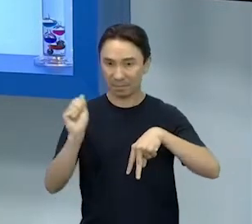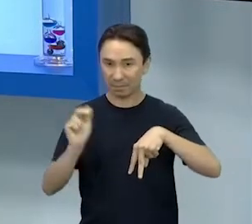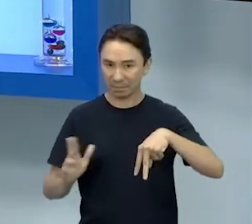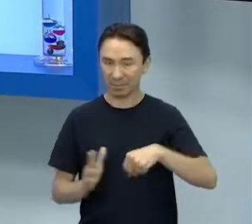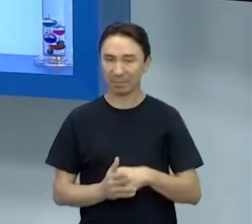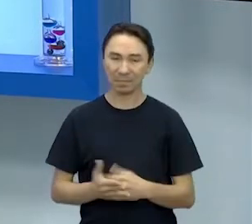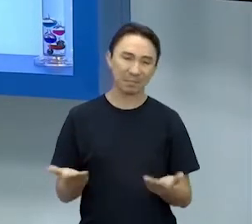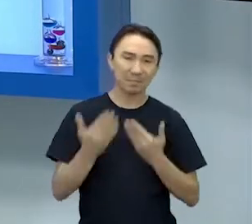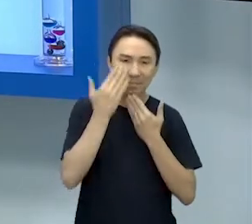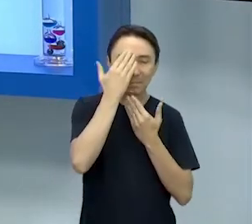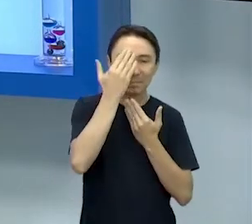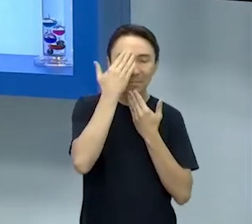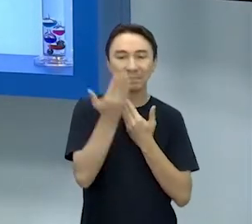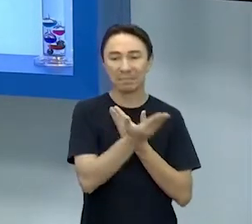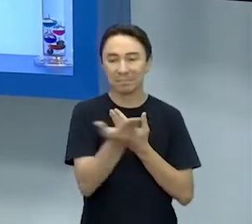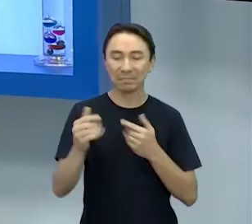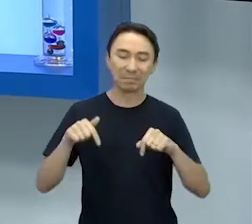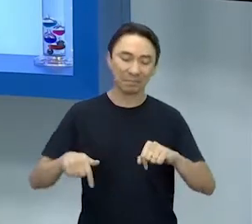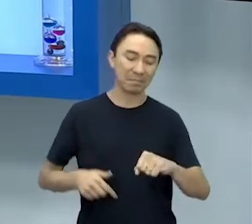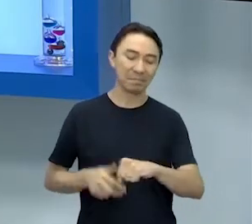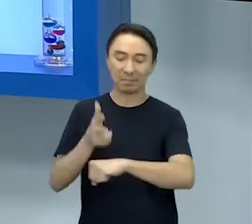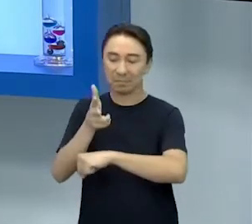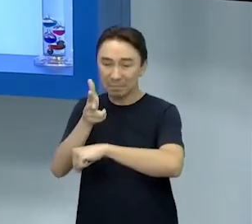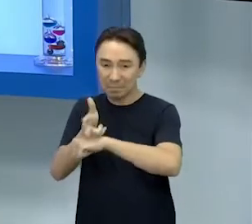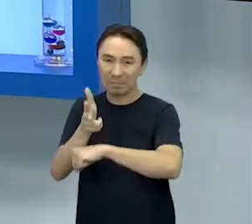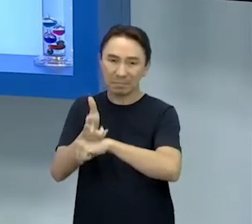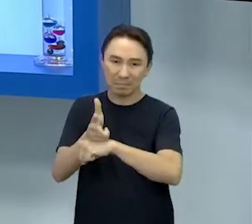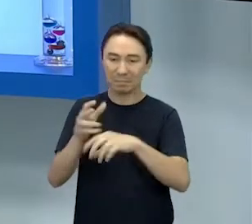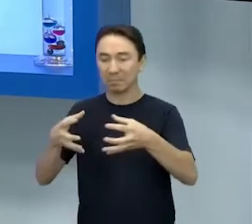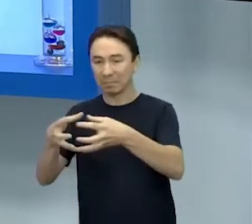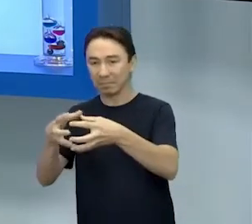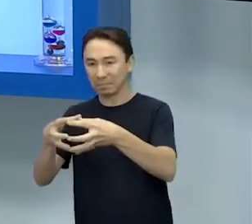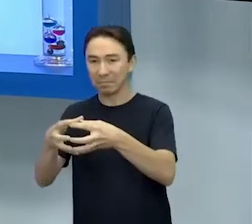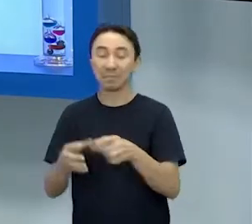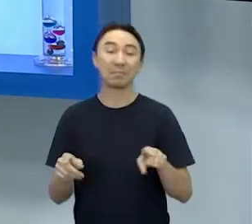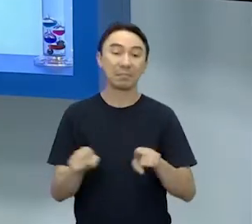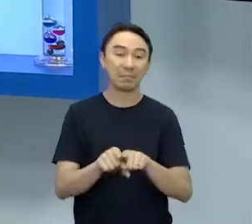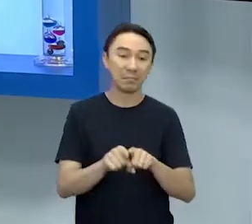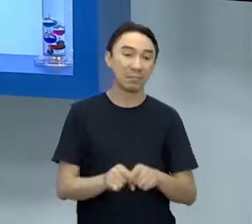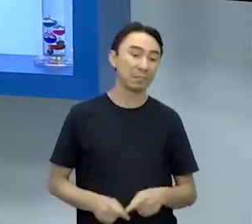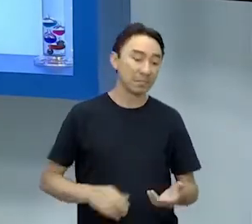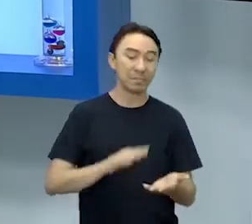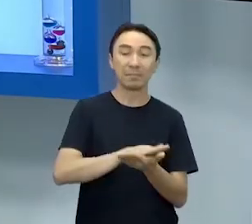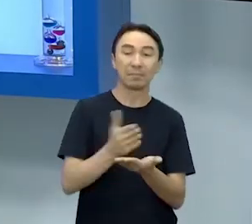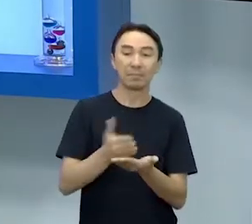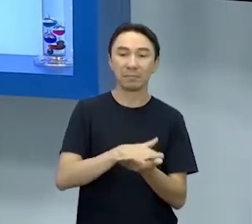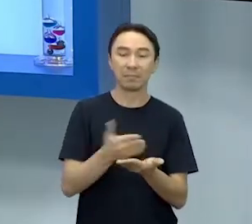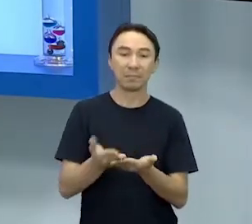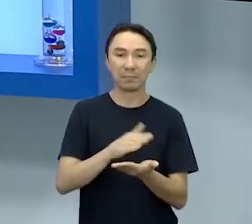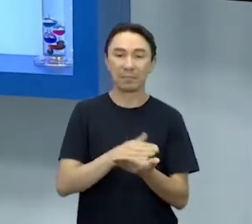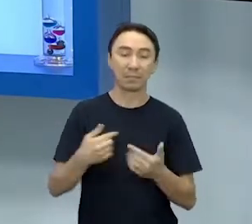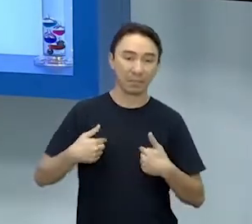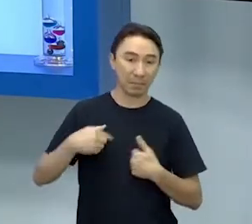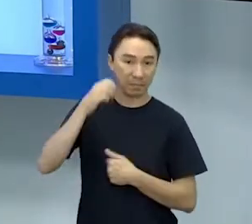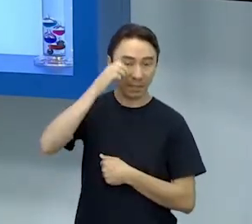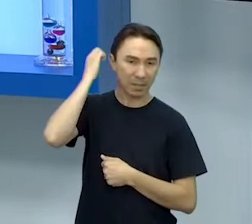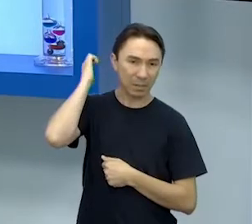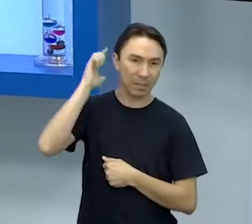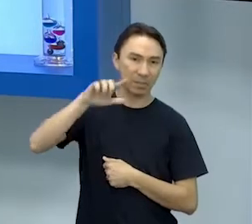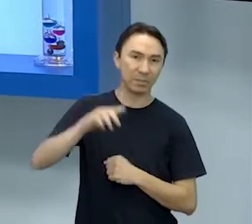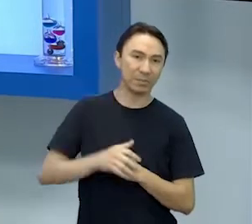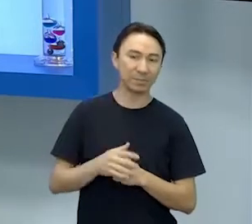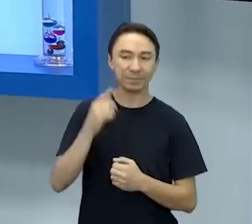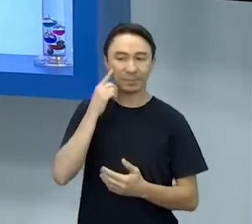do estúdio que faz essa aula acontecer para vocês e agradecer ao pessoal de Libras aí, a Simone e o Helder, que vão estar